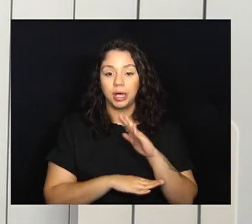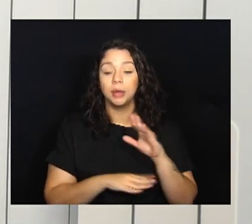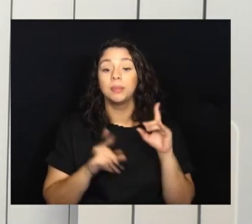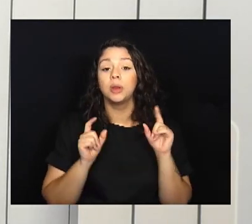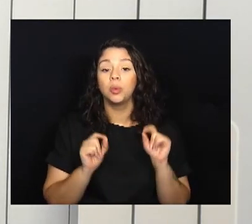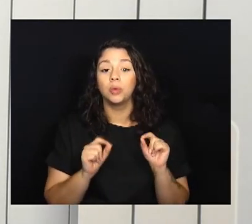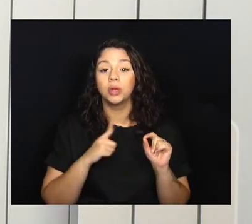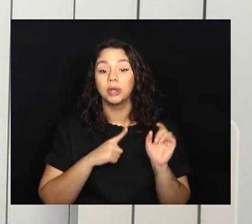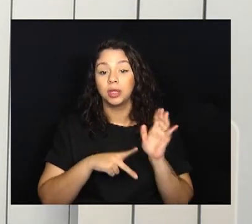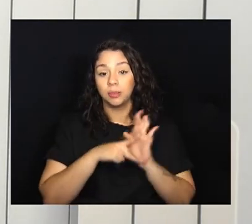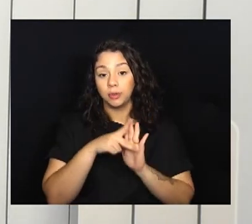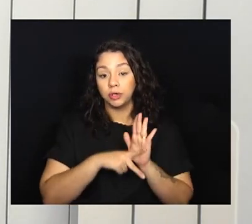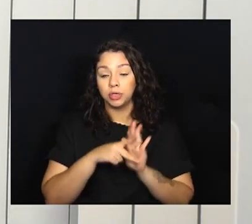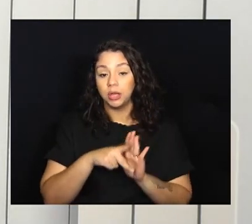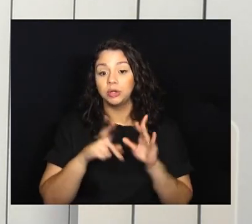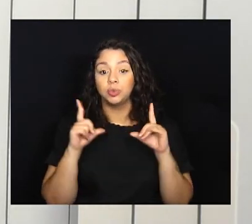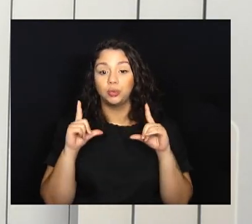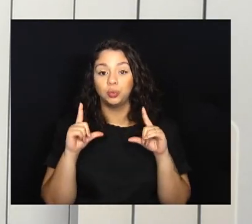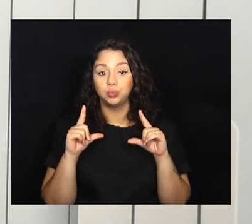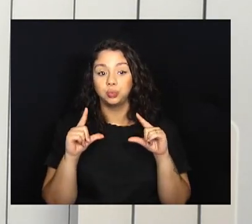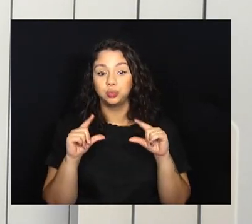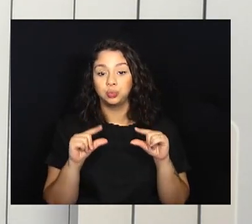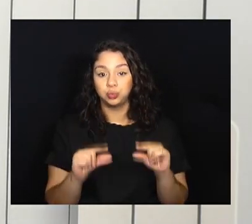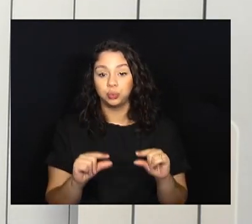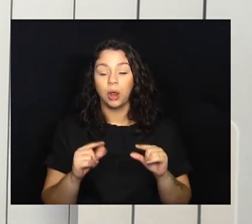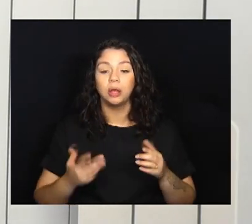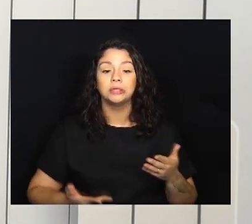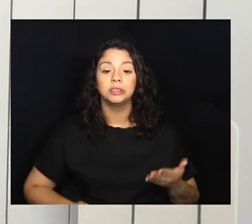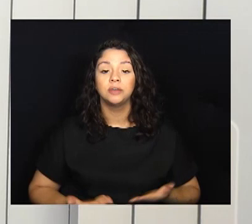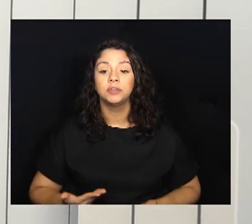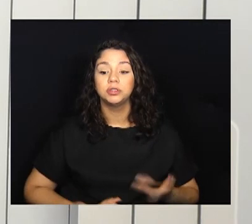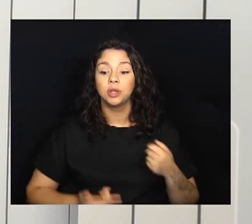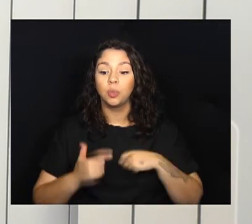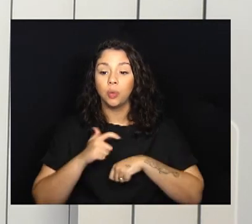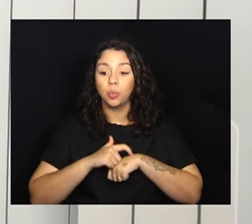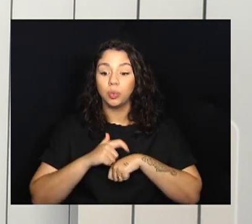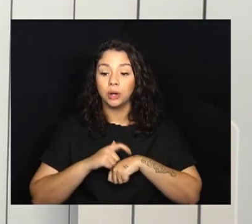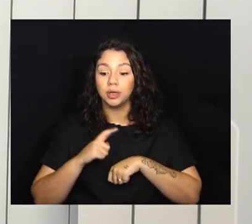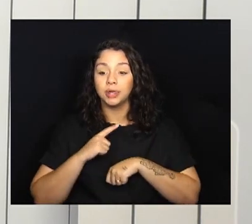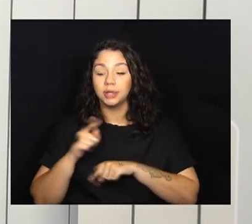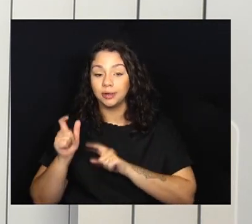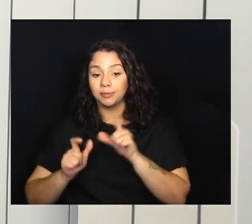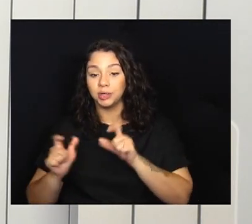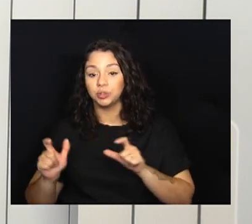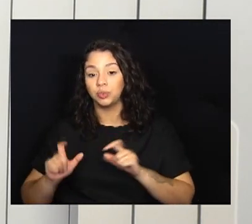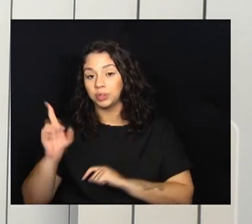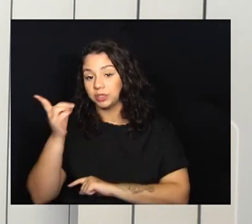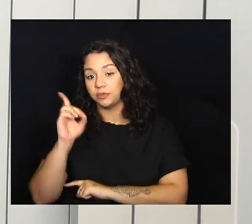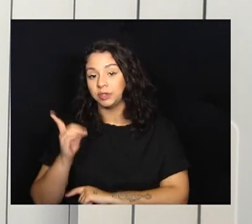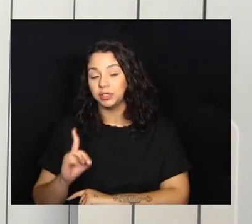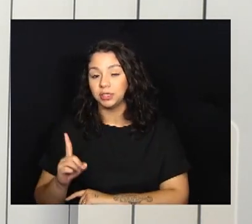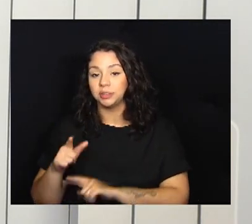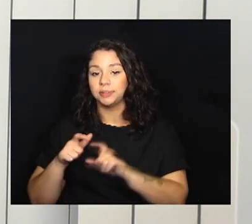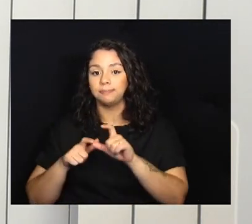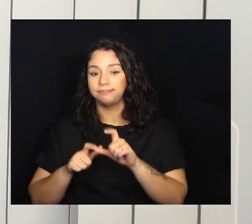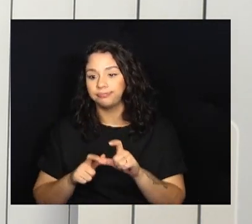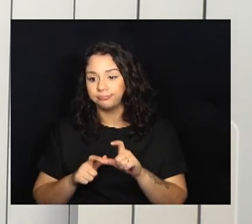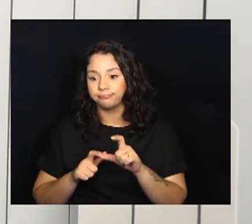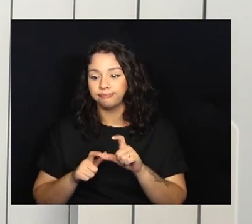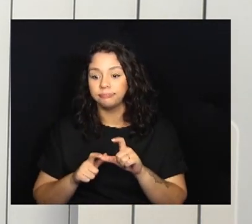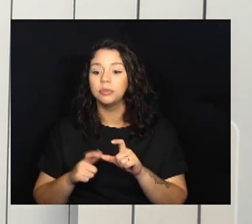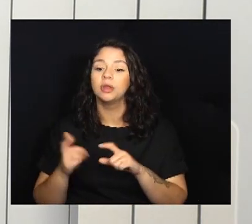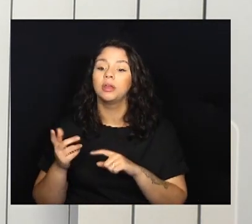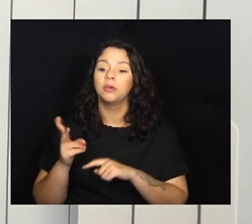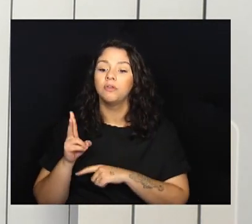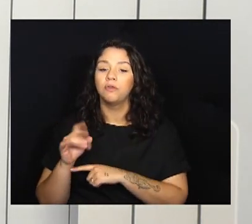prevê redução da jornada de servidores que têm dependentes com deficiência. A medida vai